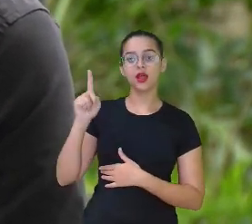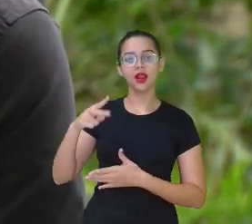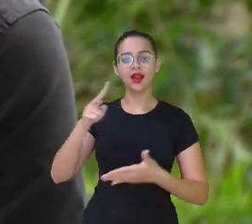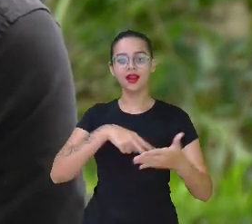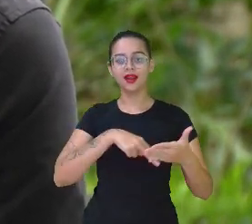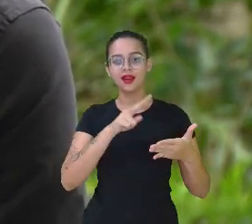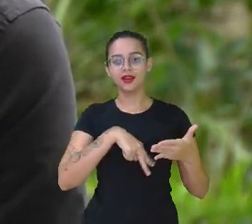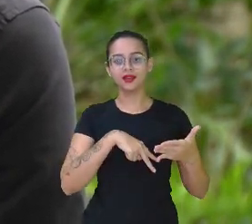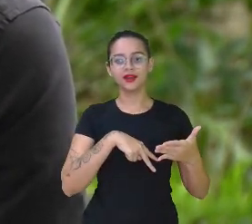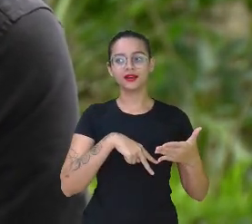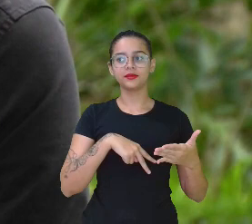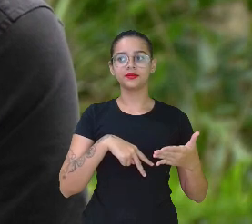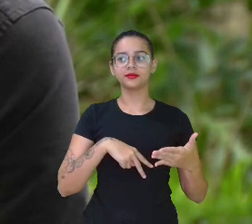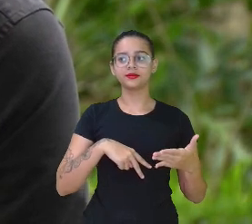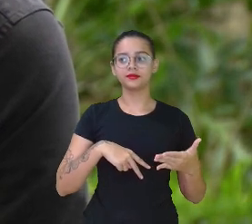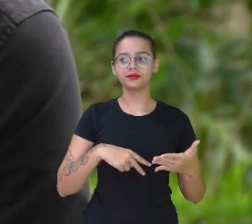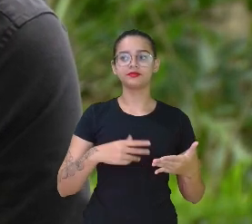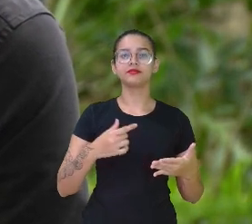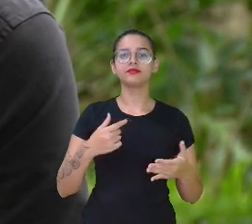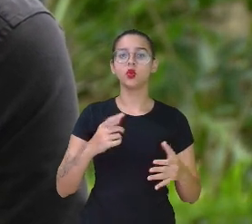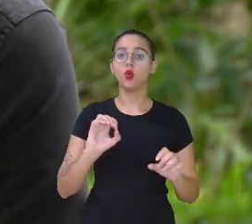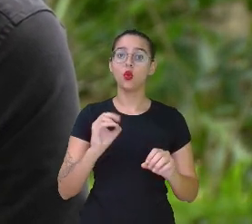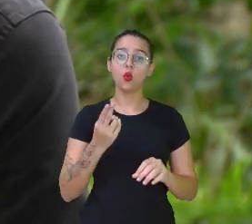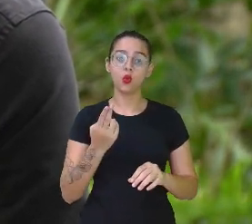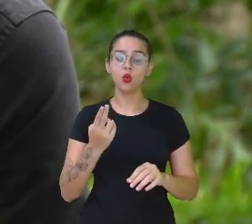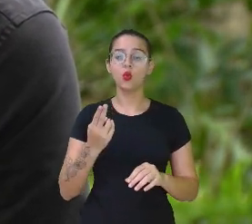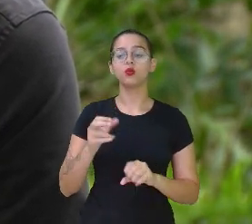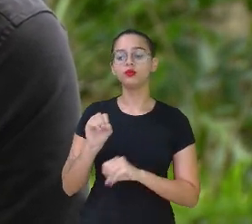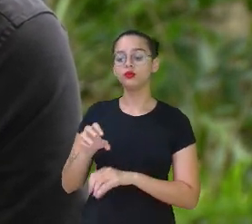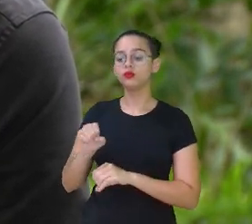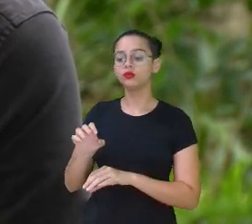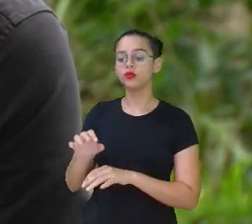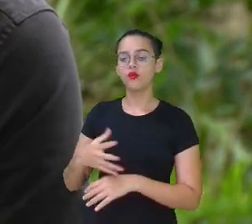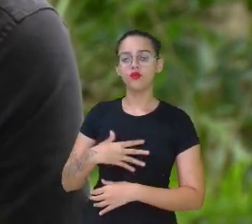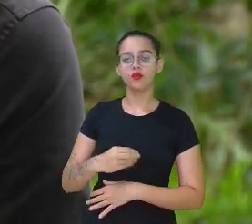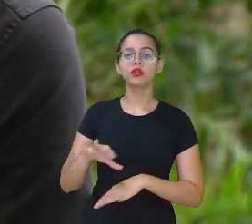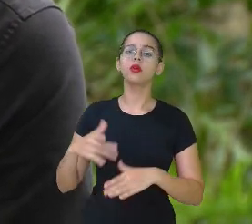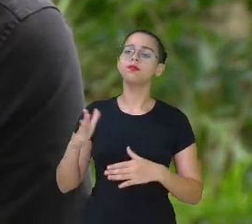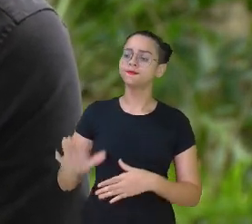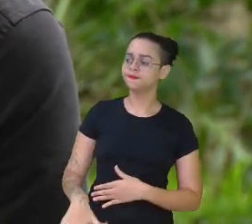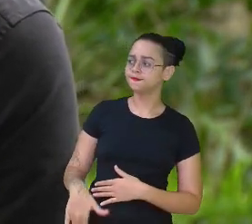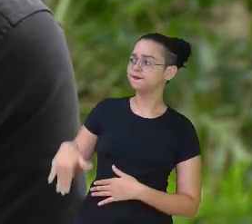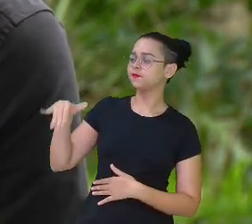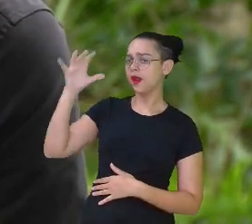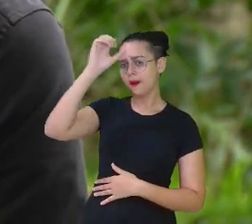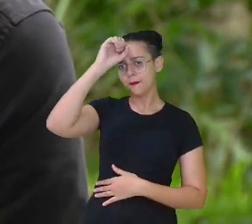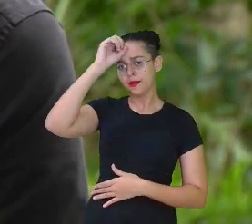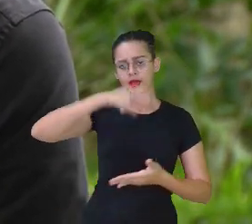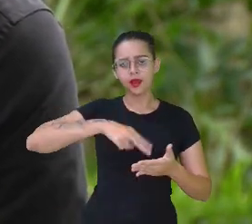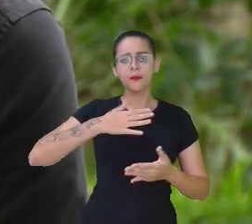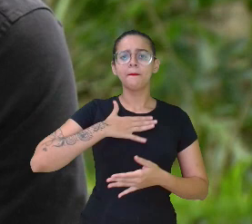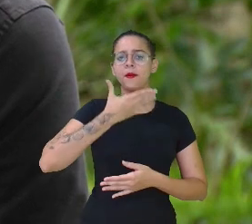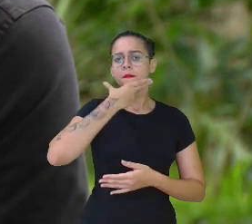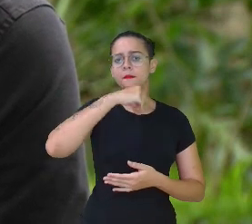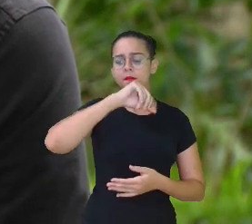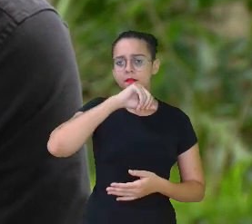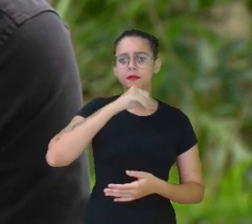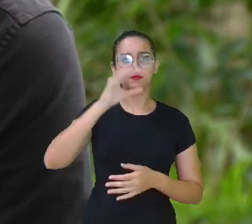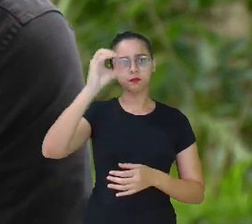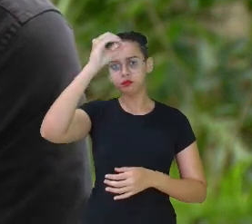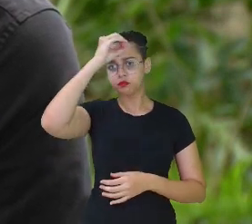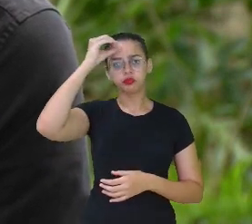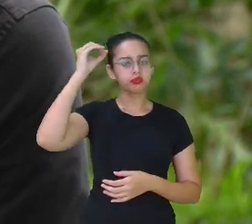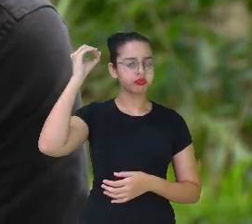ler ou formar um filho. E aí eu cresci nesse intuito de aprender a ler. Meu pai, sem saber de